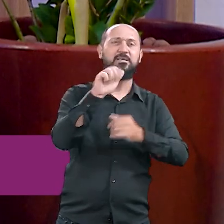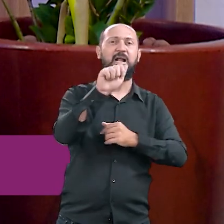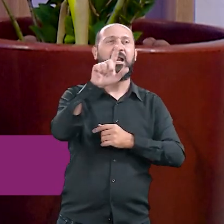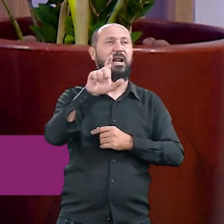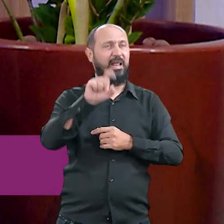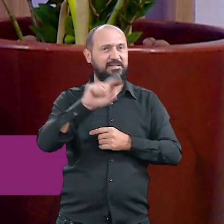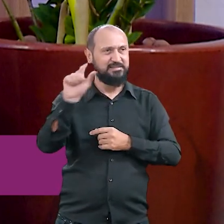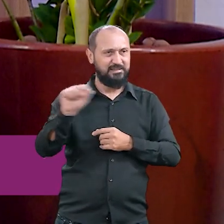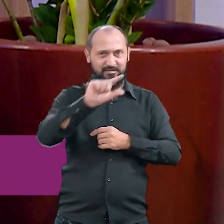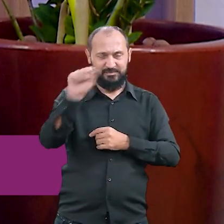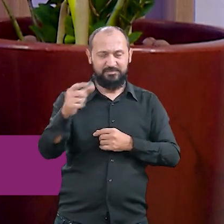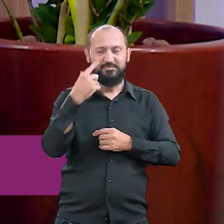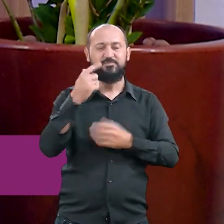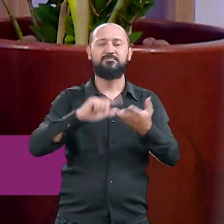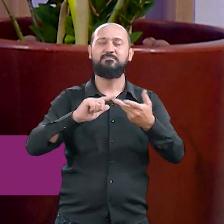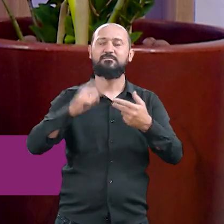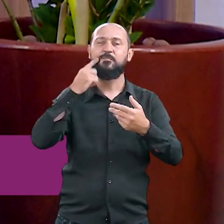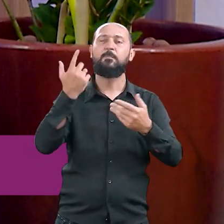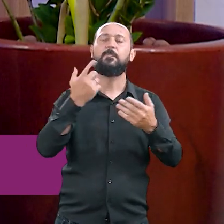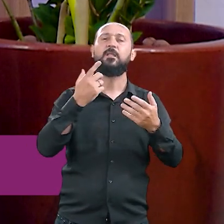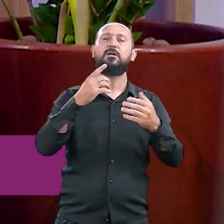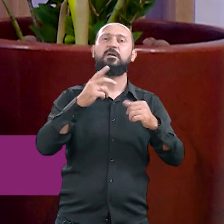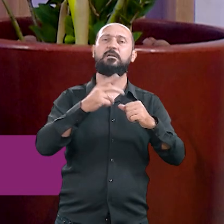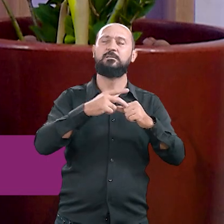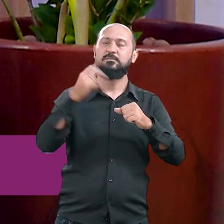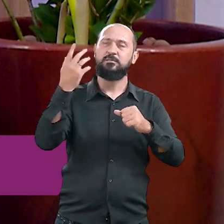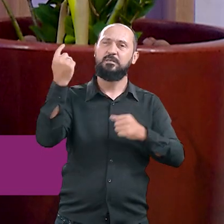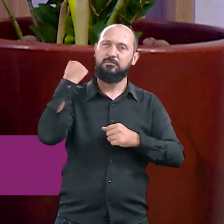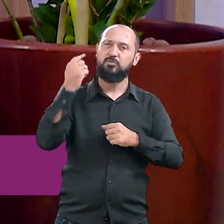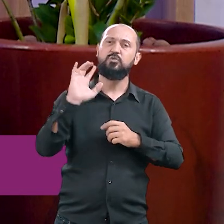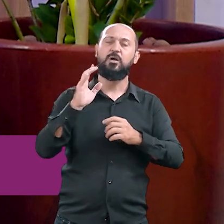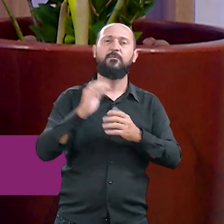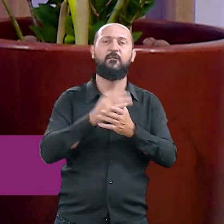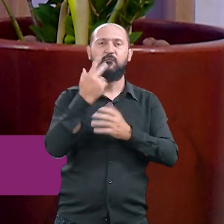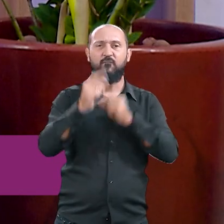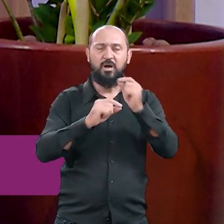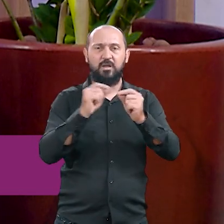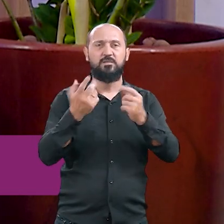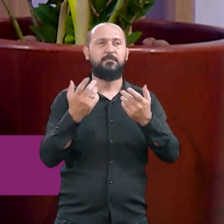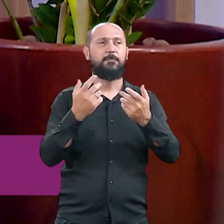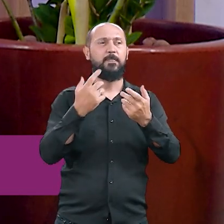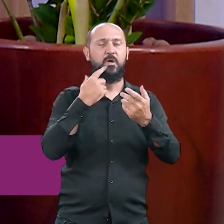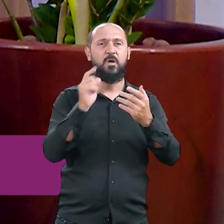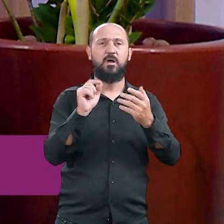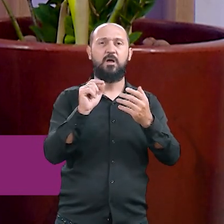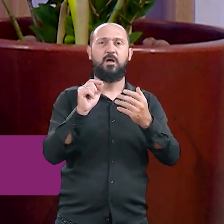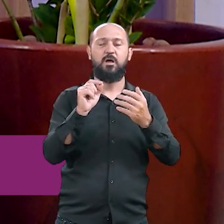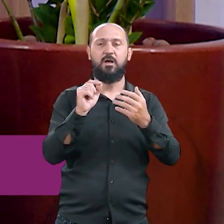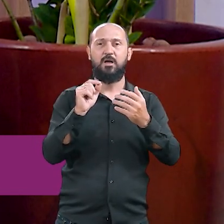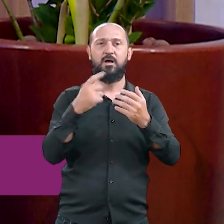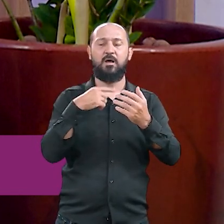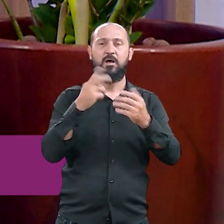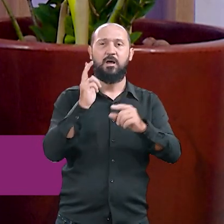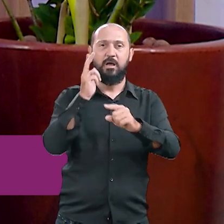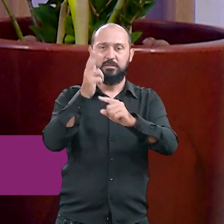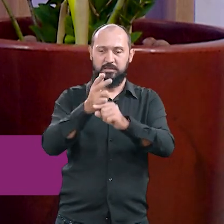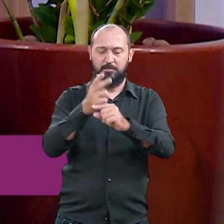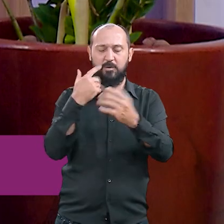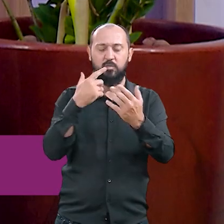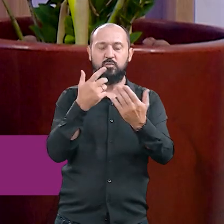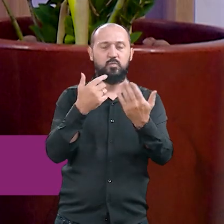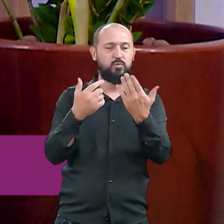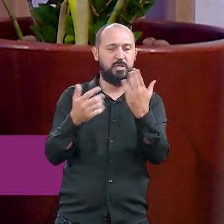E aí essa mensagem é espalhada de forma muito rápida e a rede social fez isso acontecer e eu fico impressionada com pessoas